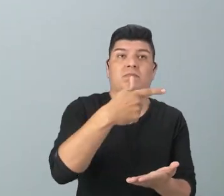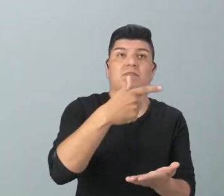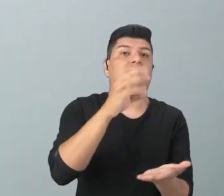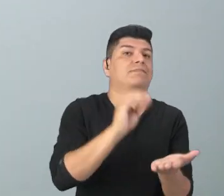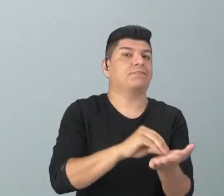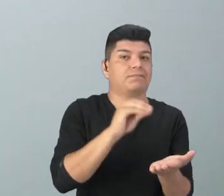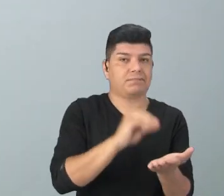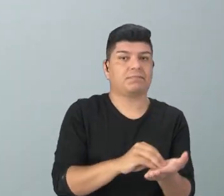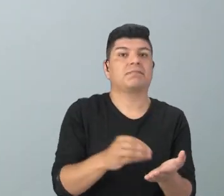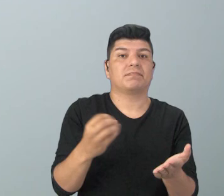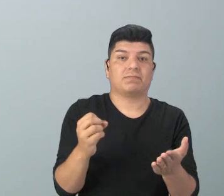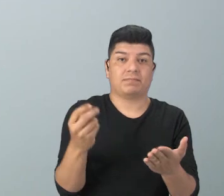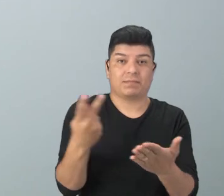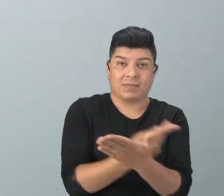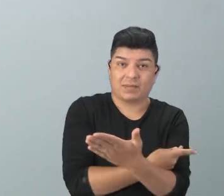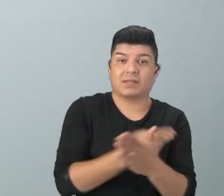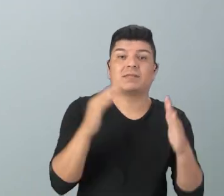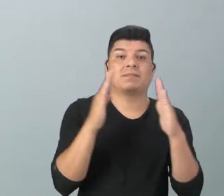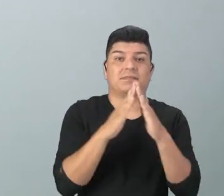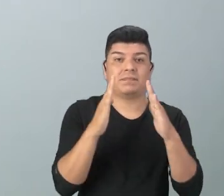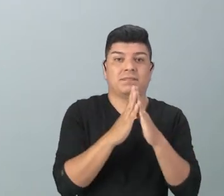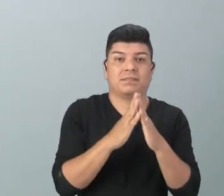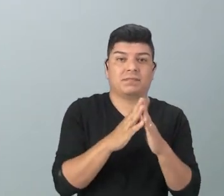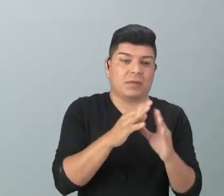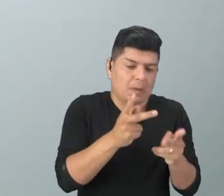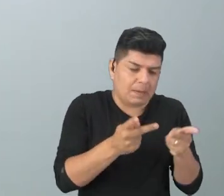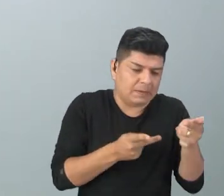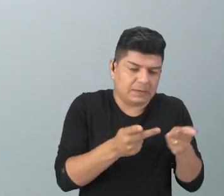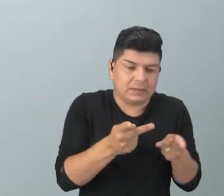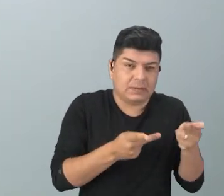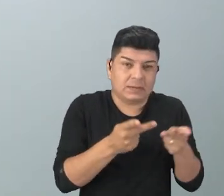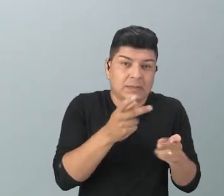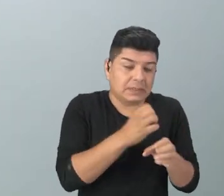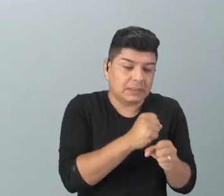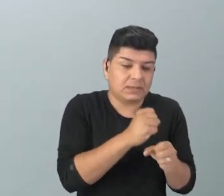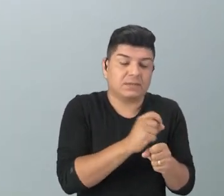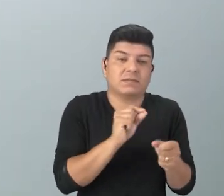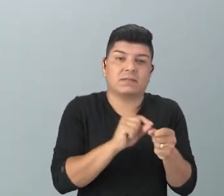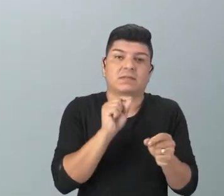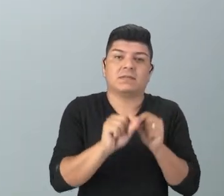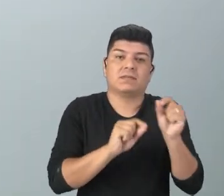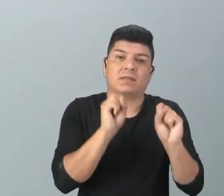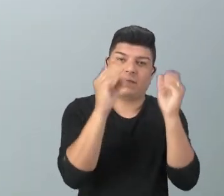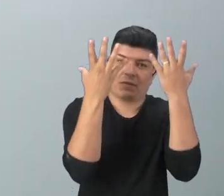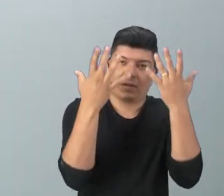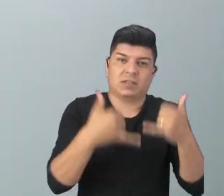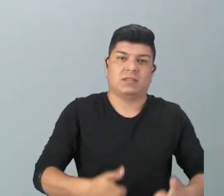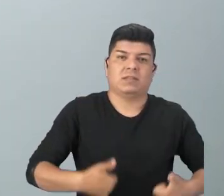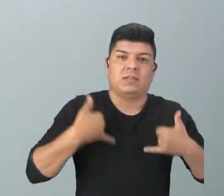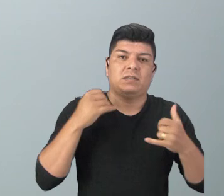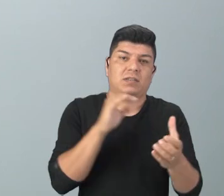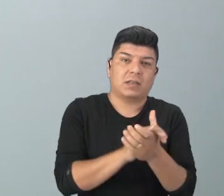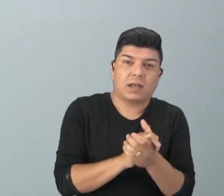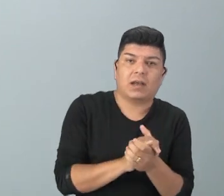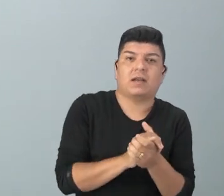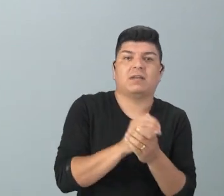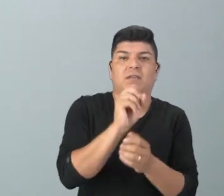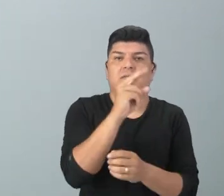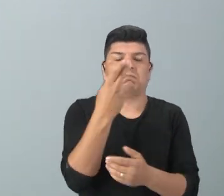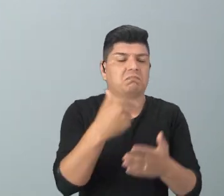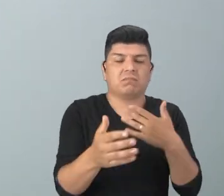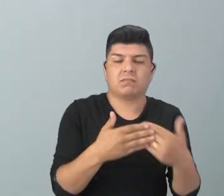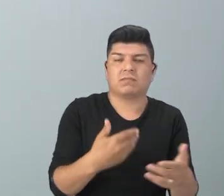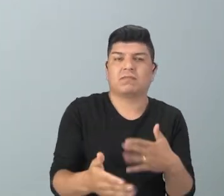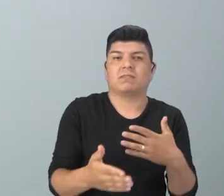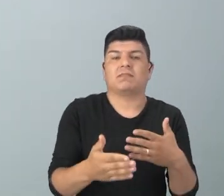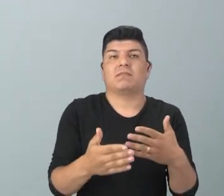muito nas nossas casas, né? Você, ao invés de fazer um planejamento calculado do que deve ser feito para uma festinha de aniversário, de casamento, de sei lá o